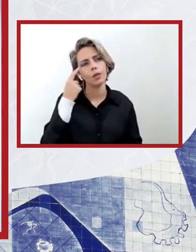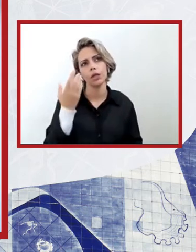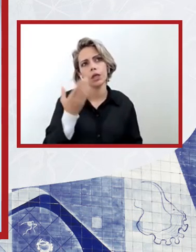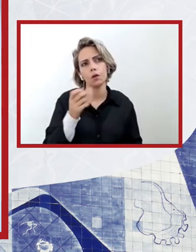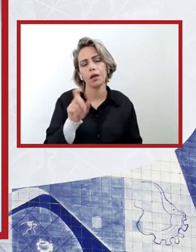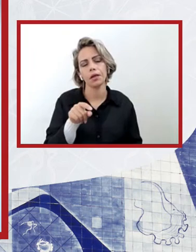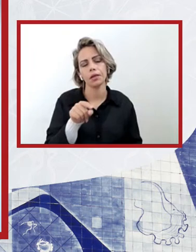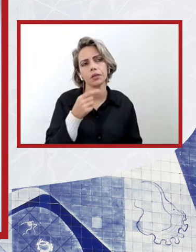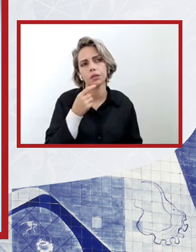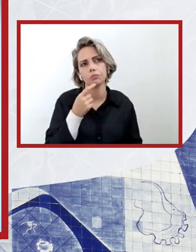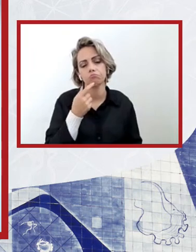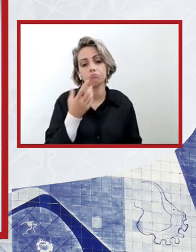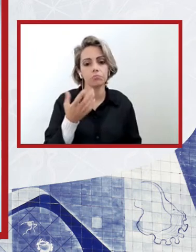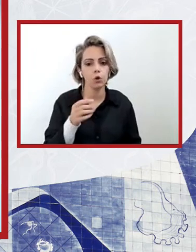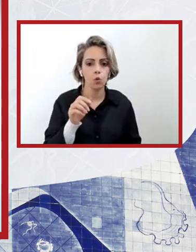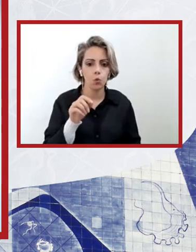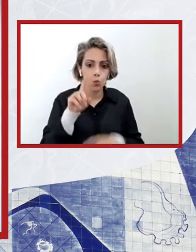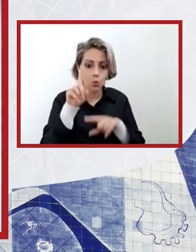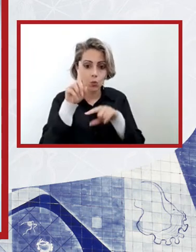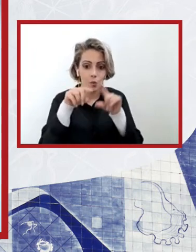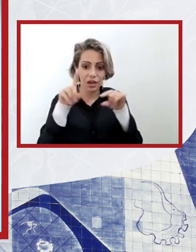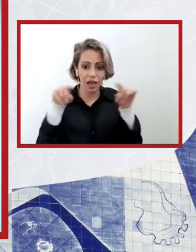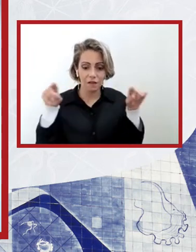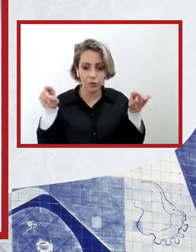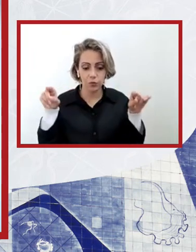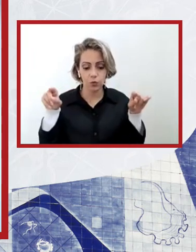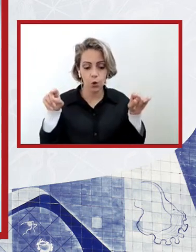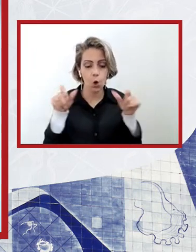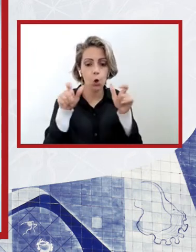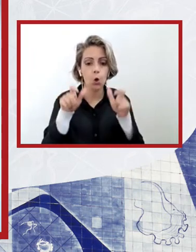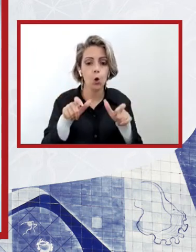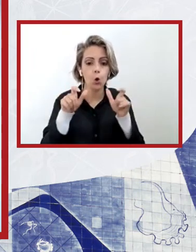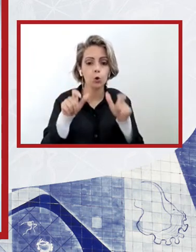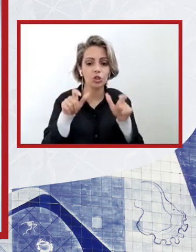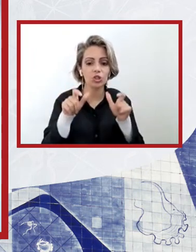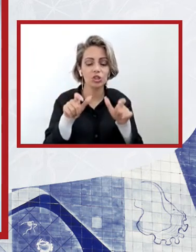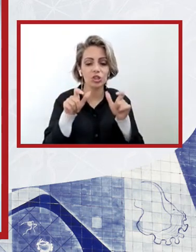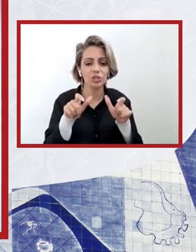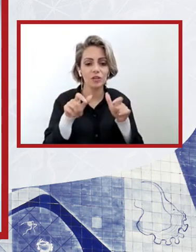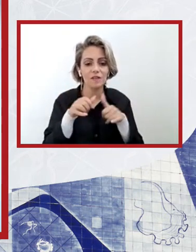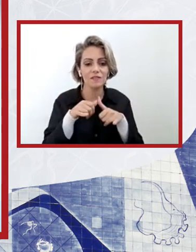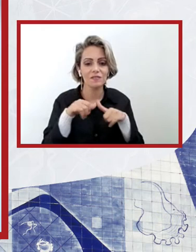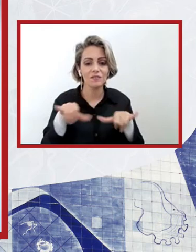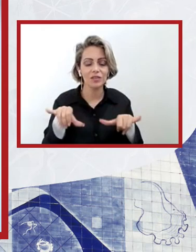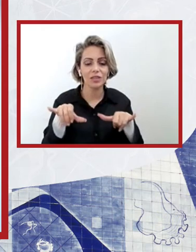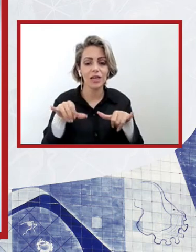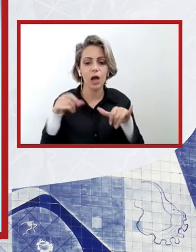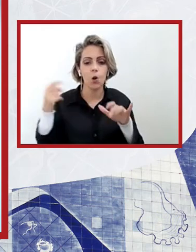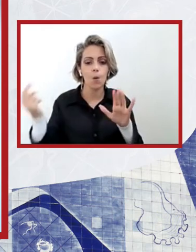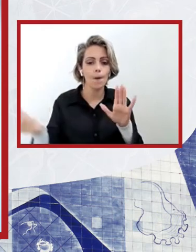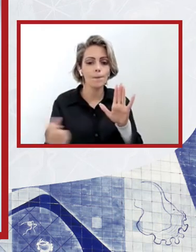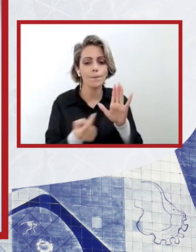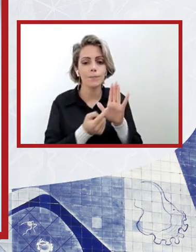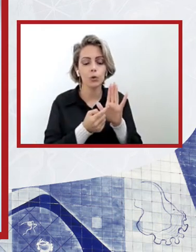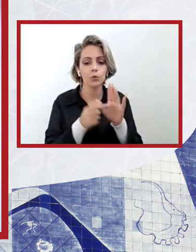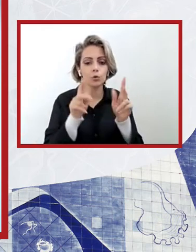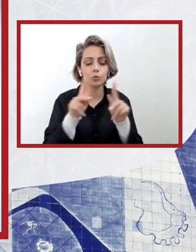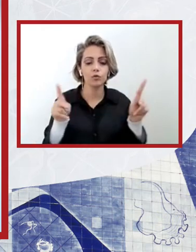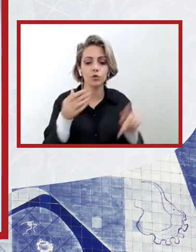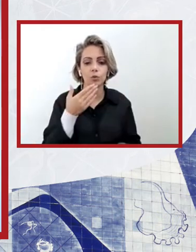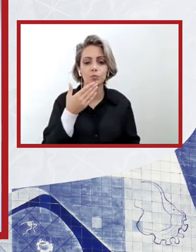falar, num gráfico, onde é que fica um determinado ponto que o professor